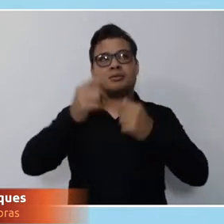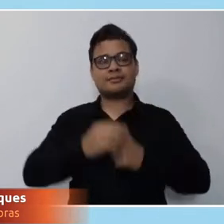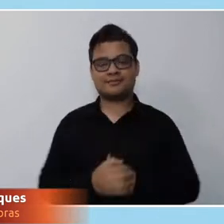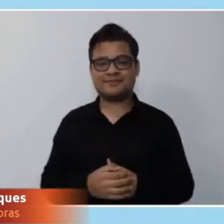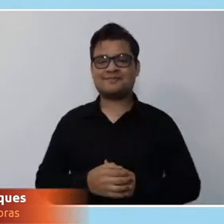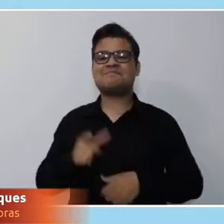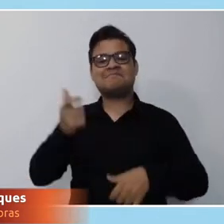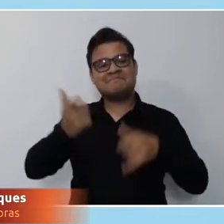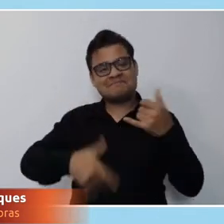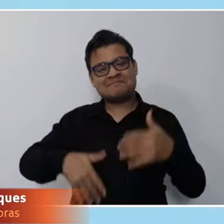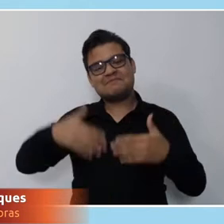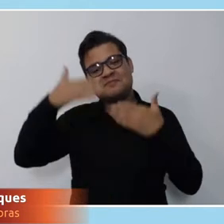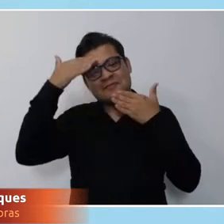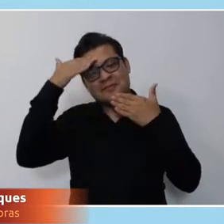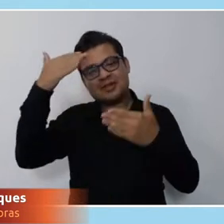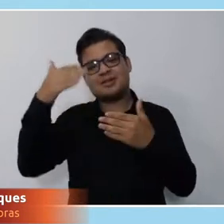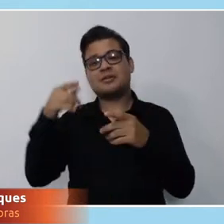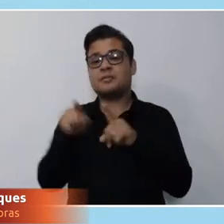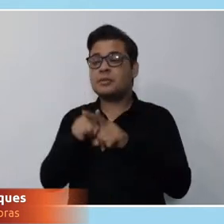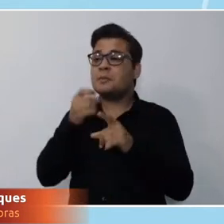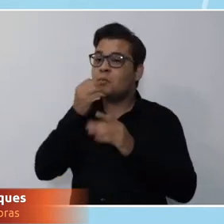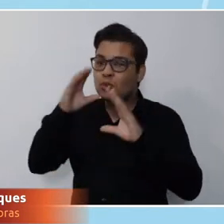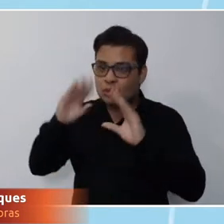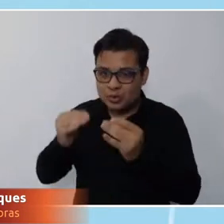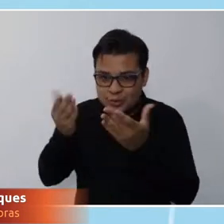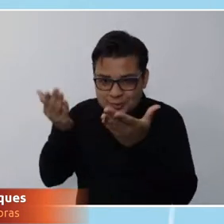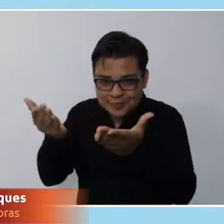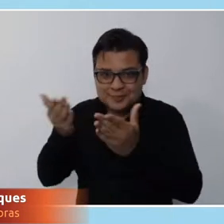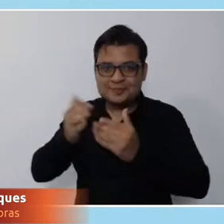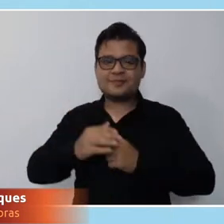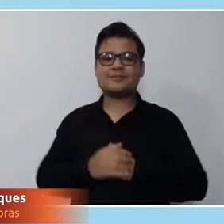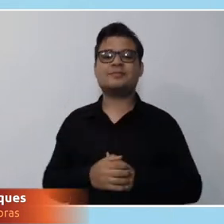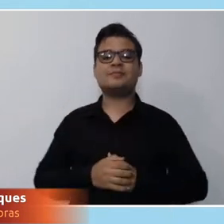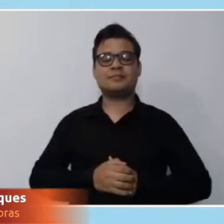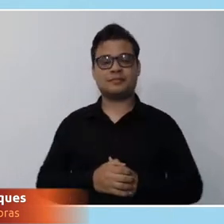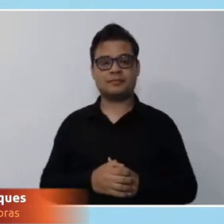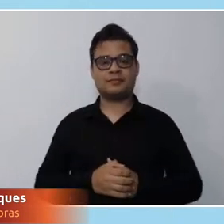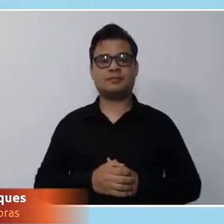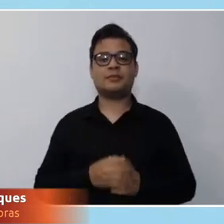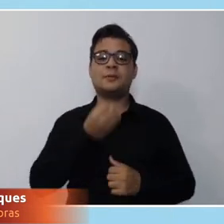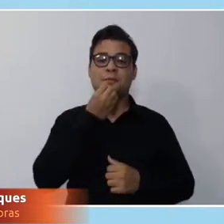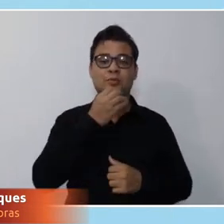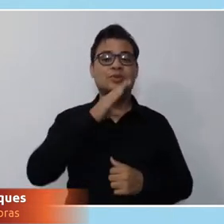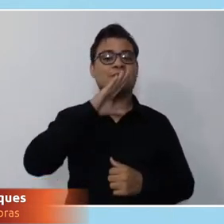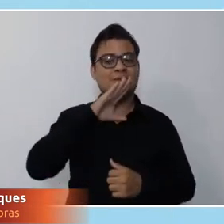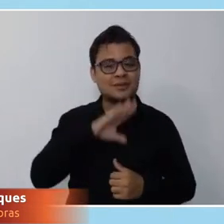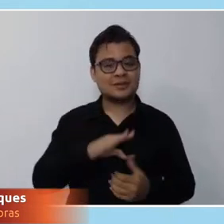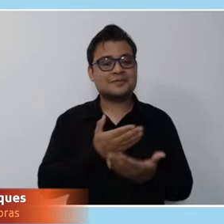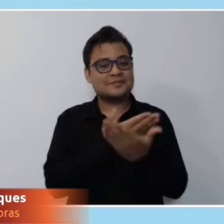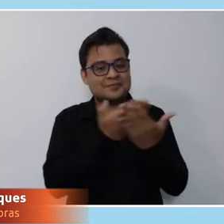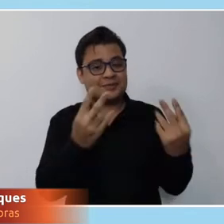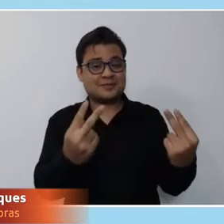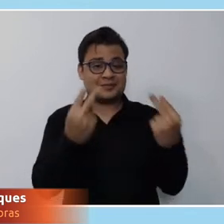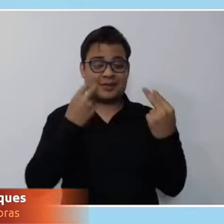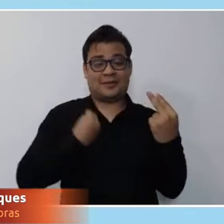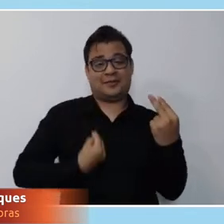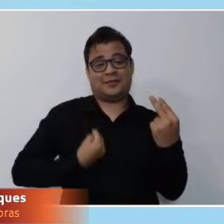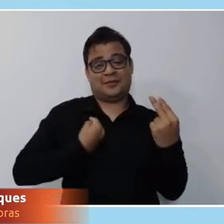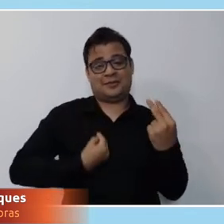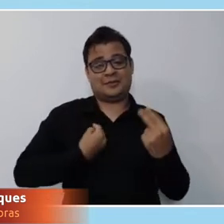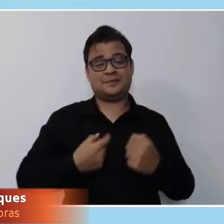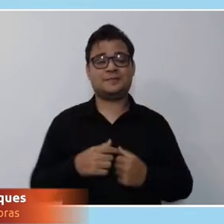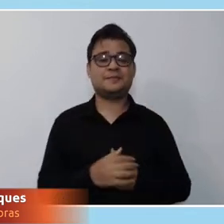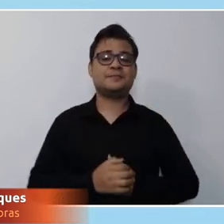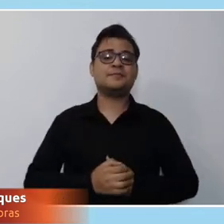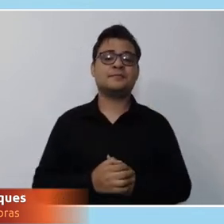professor Hugo. Boa noite para o senhor aí em Sevilha, e boa tarde para você que nos acompanha. Espero que